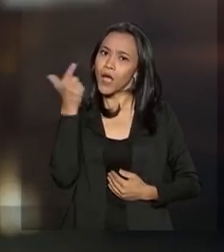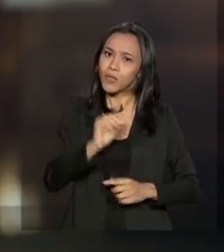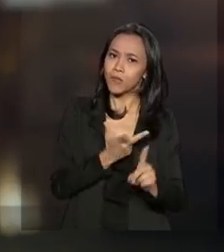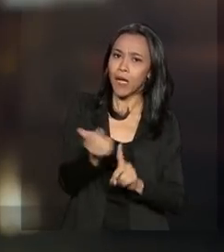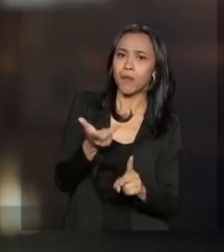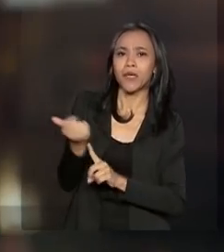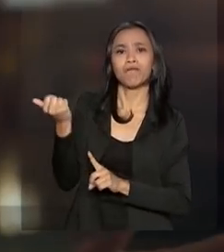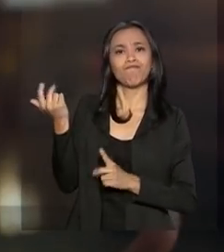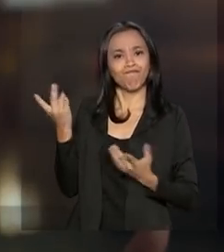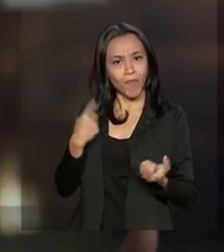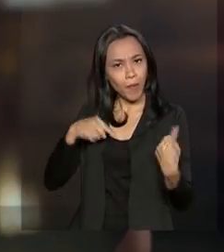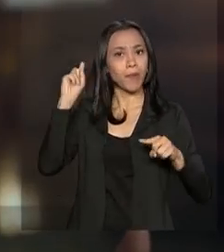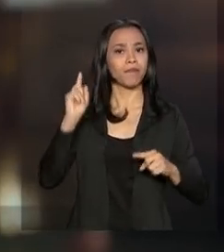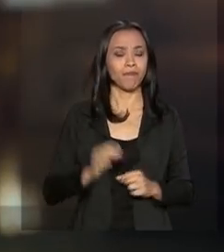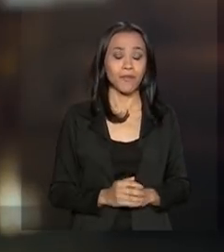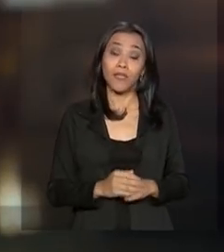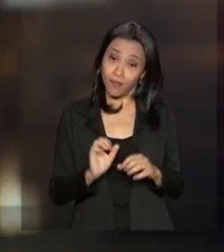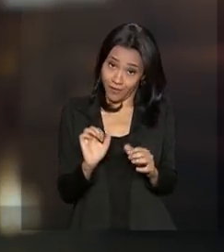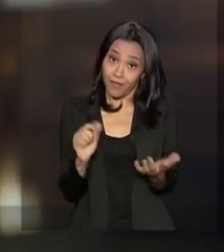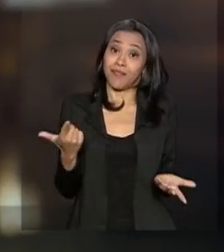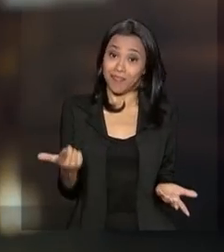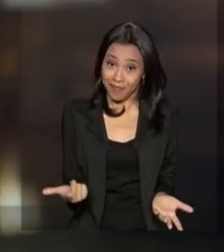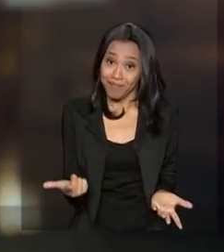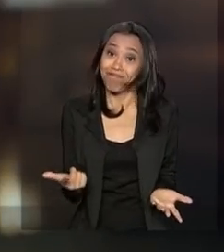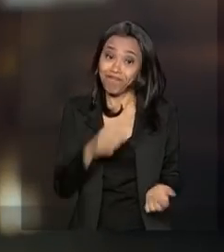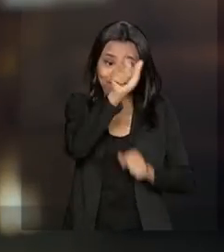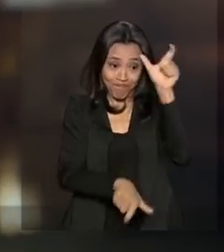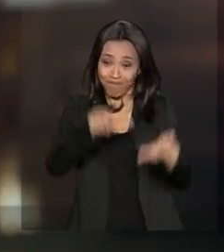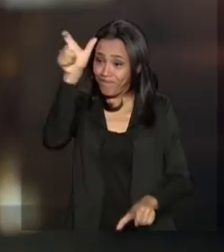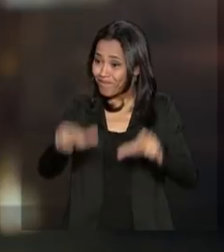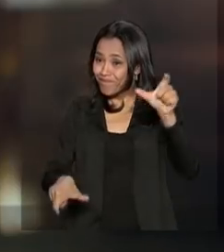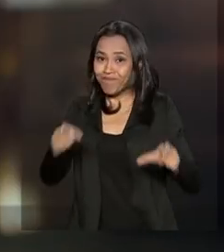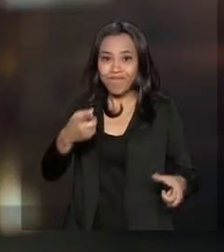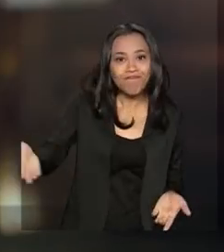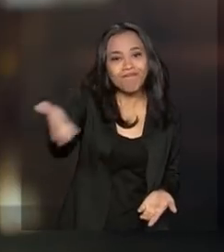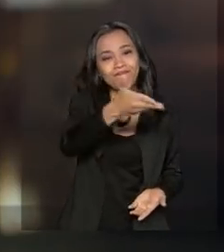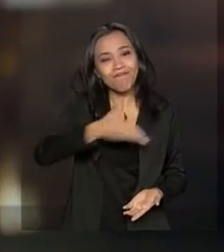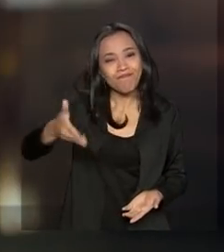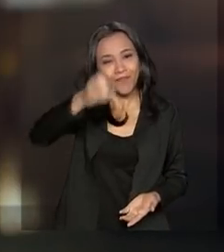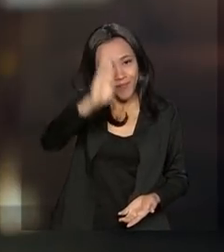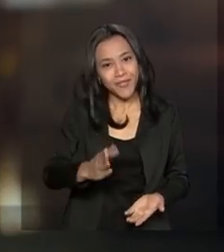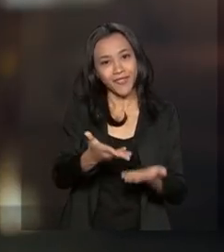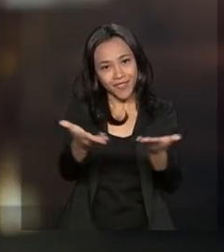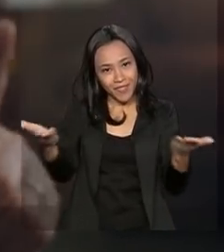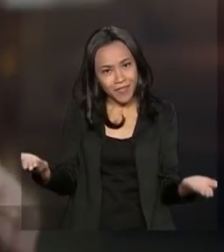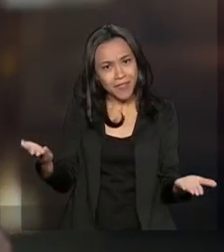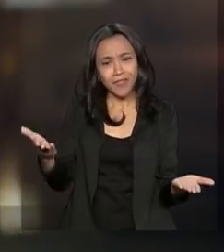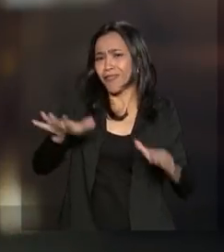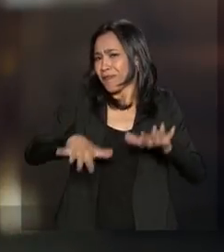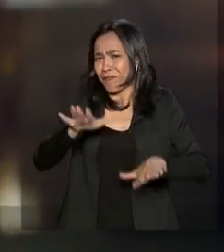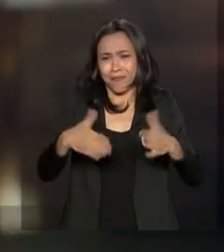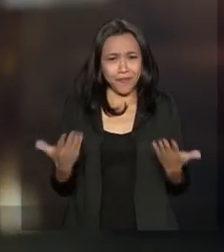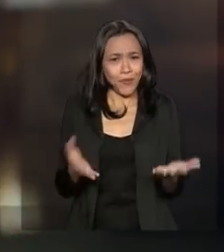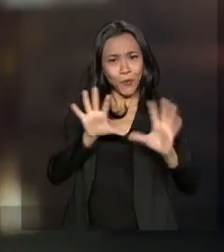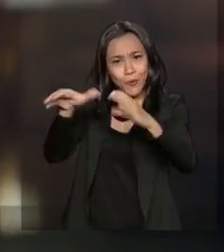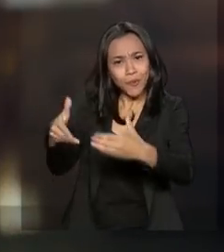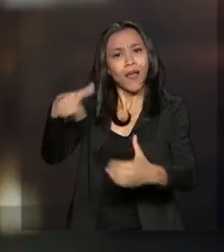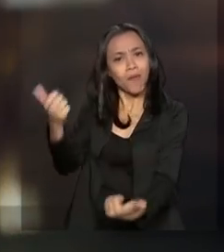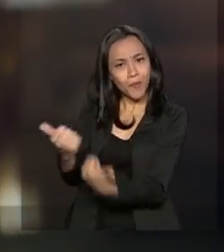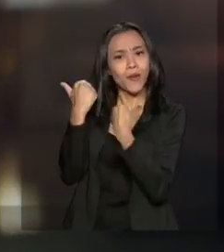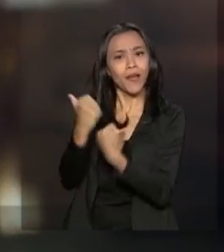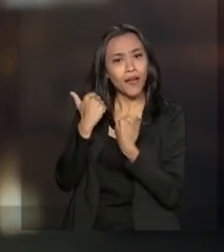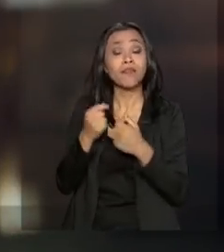cima. E, é claro, agradecer a todos os brasileiros, indistintamente aos que me